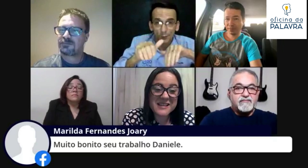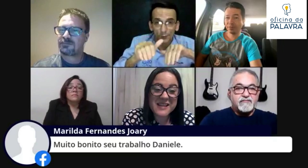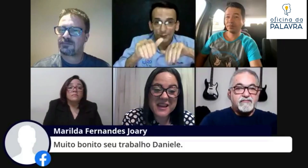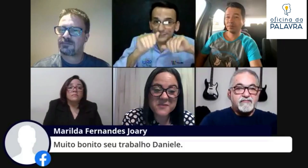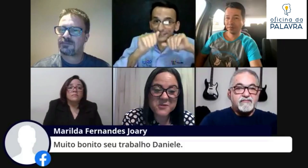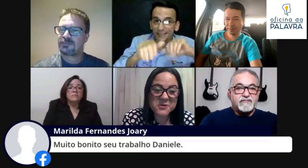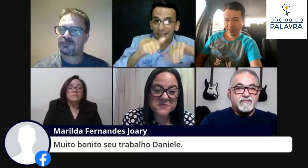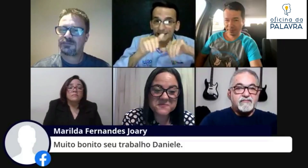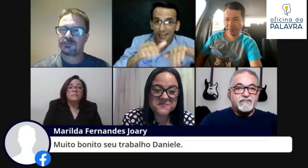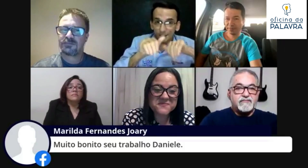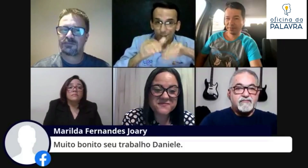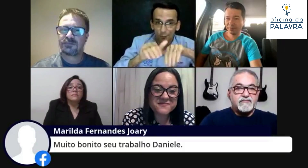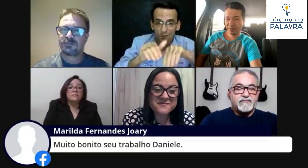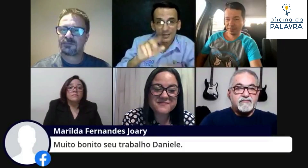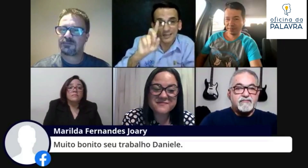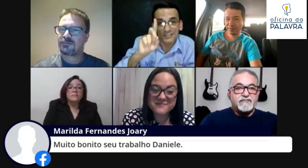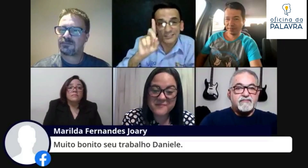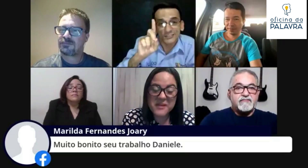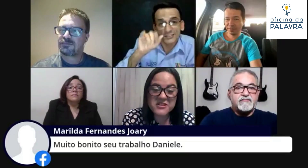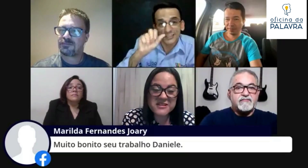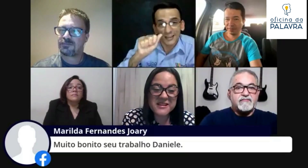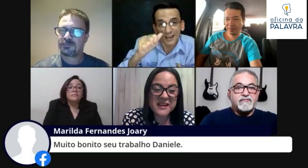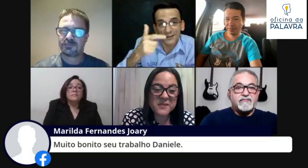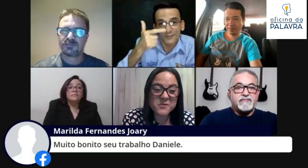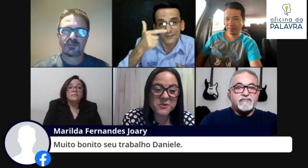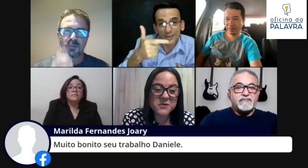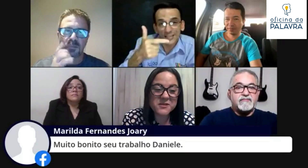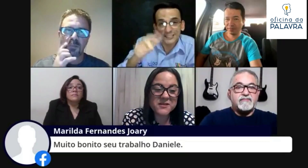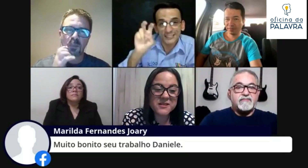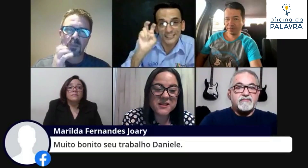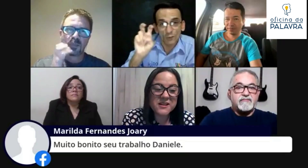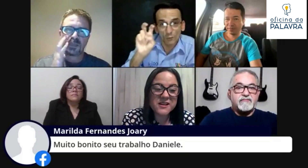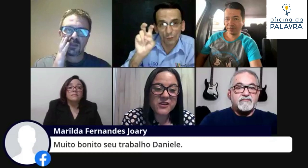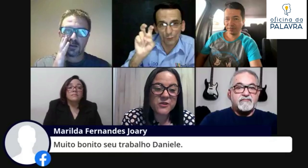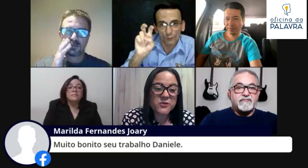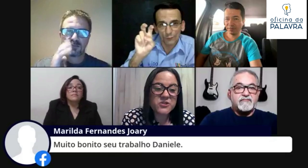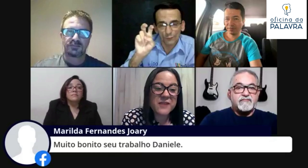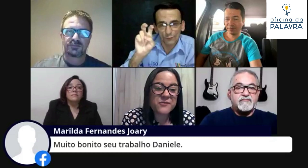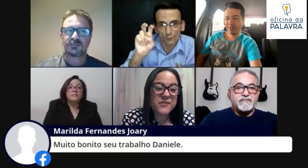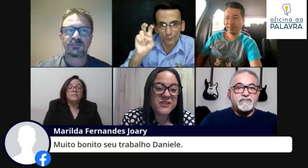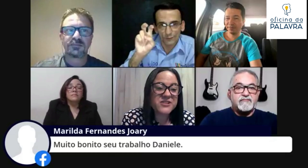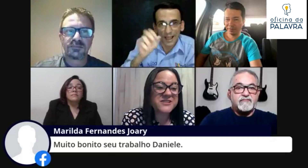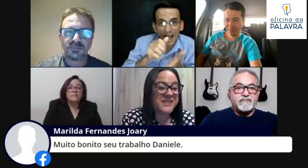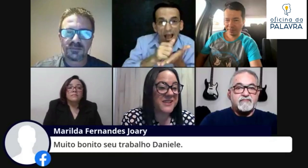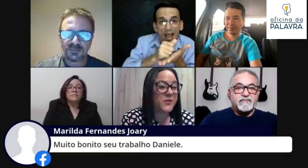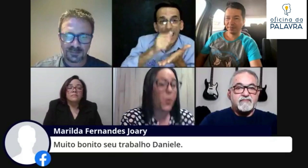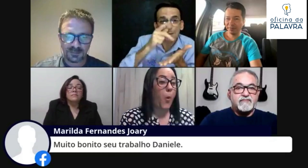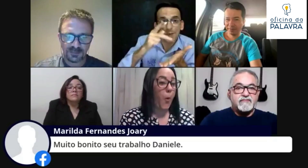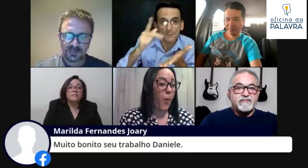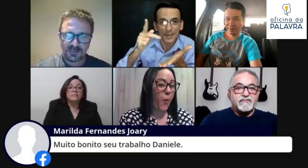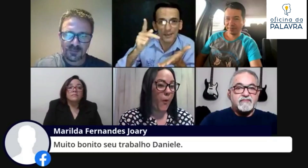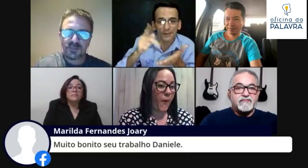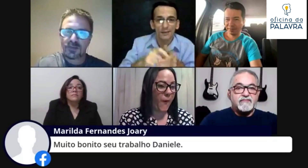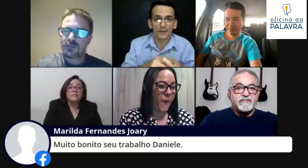Em setembro, mês de setembro, no dia